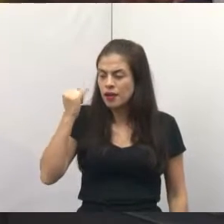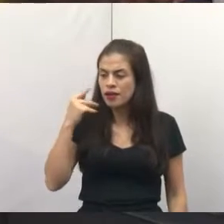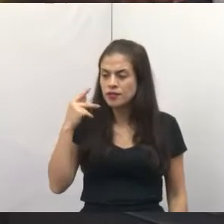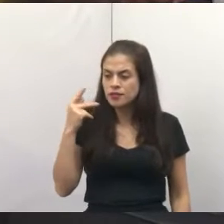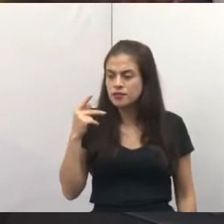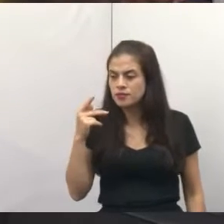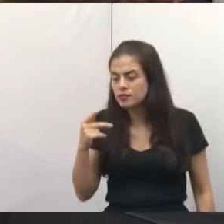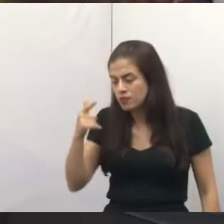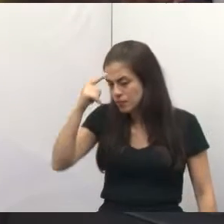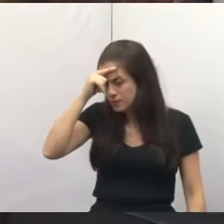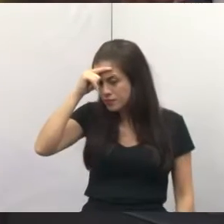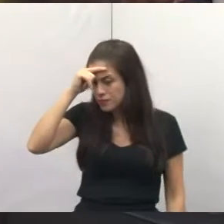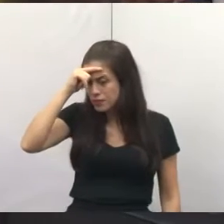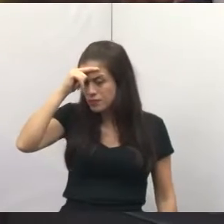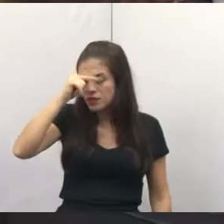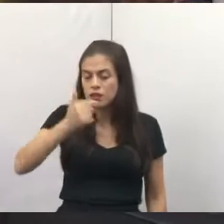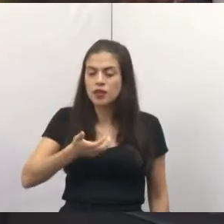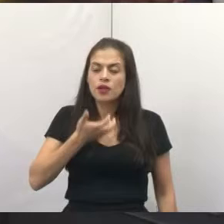quero acreditar que